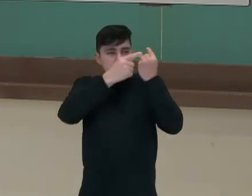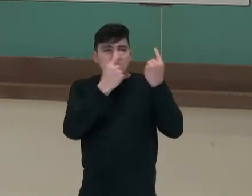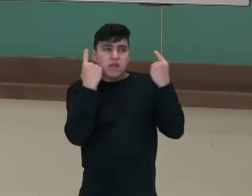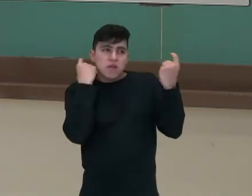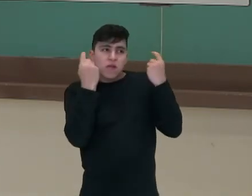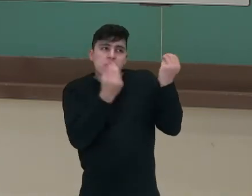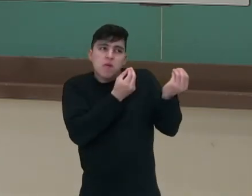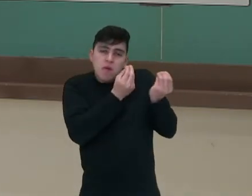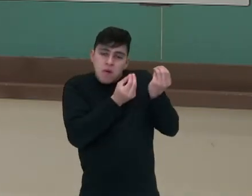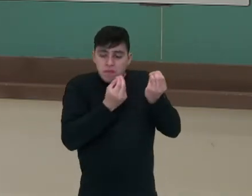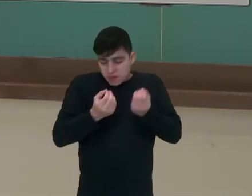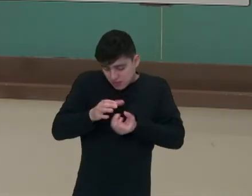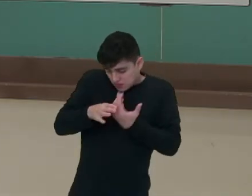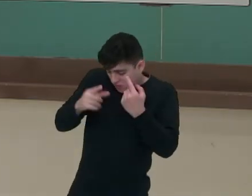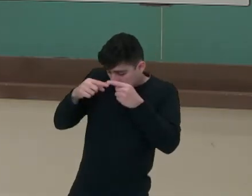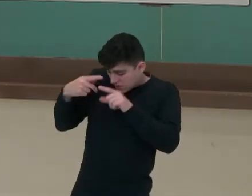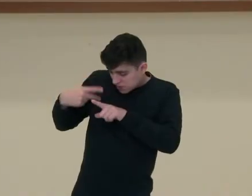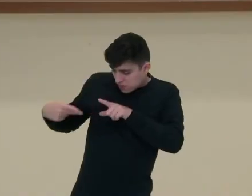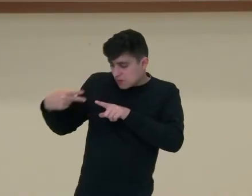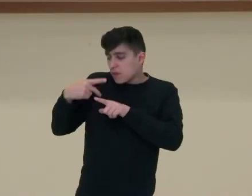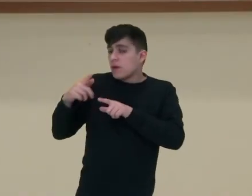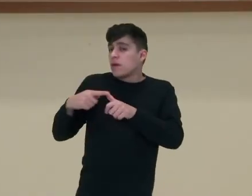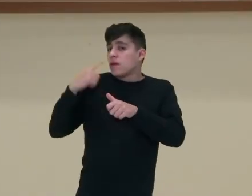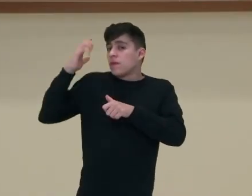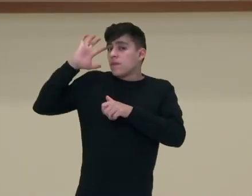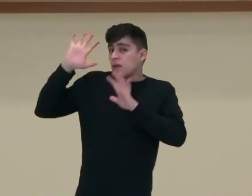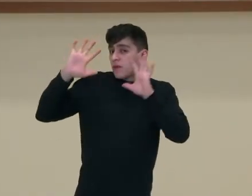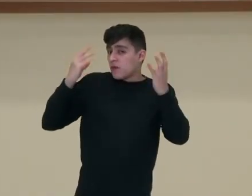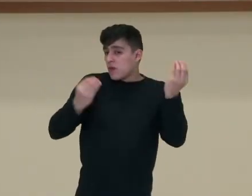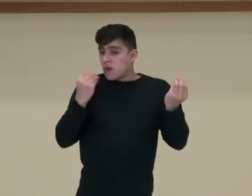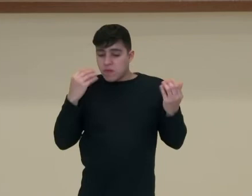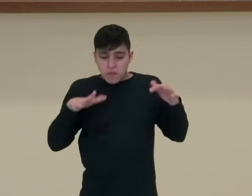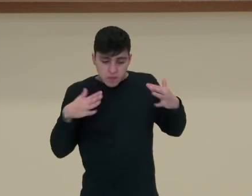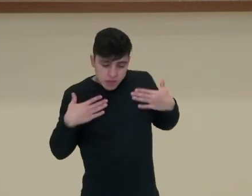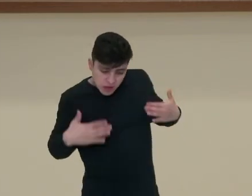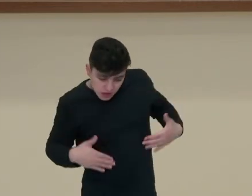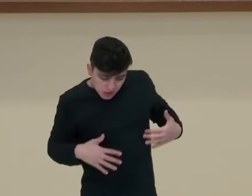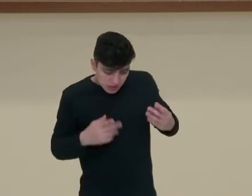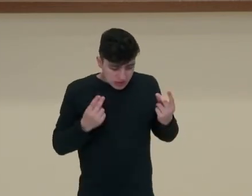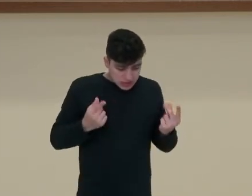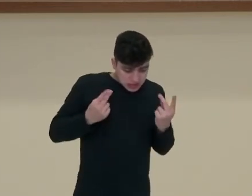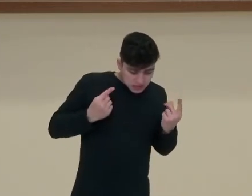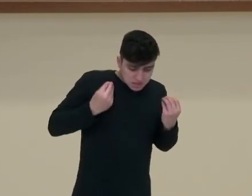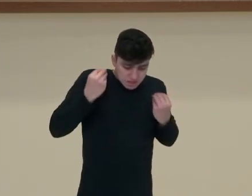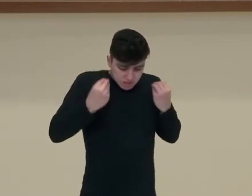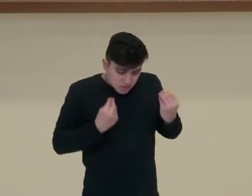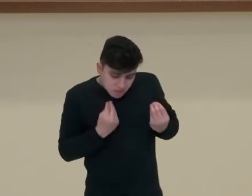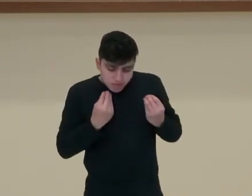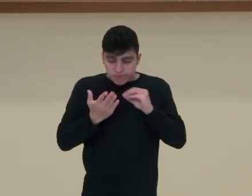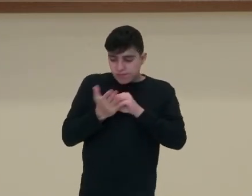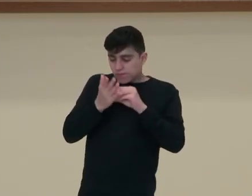esses símbolos. Mas primeiro pensa nesses sons, né, nesses movimentos. Vai estralar o dedo?